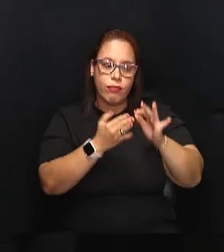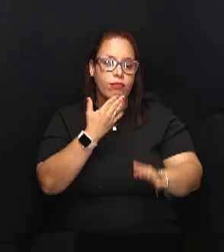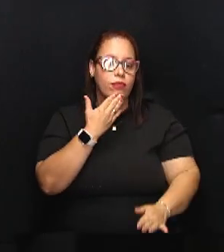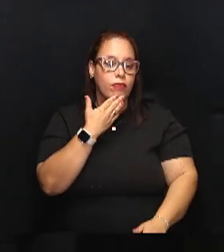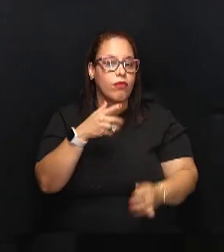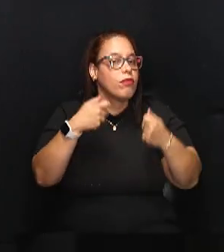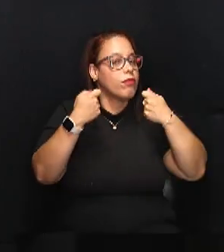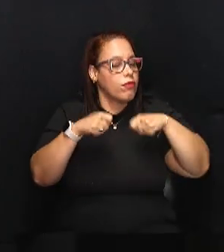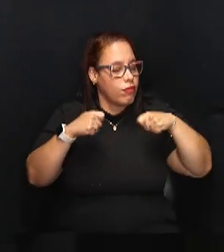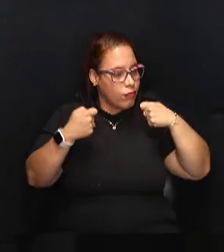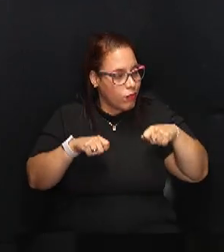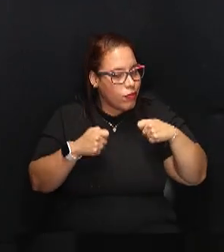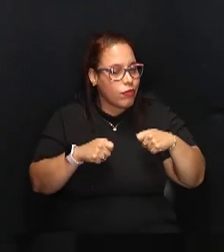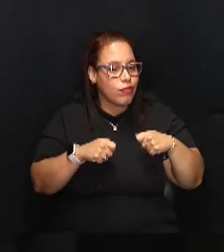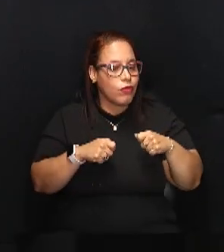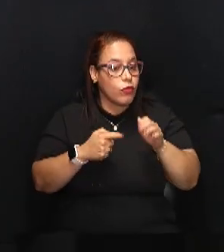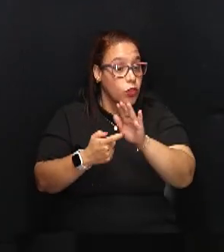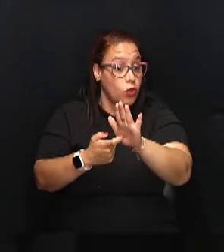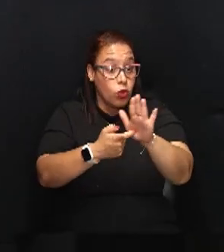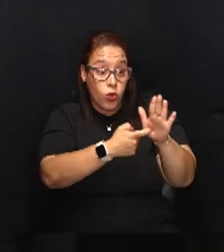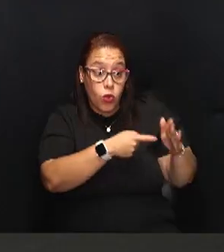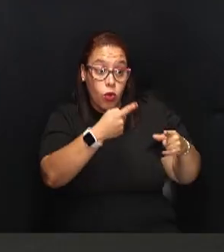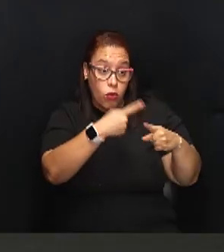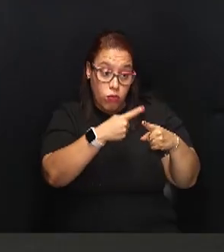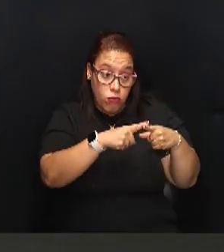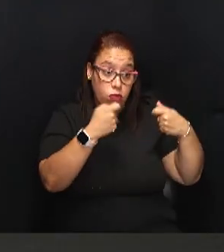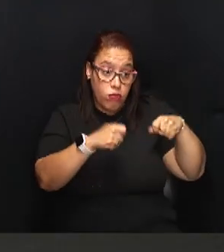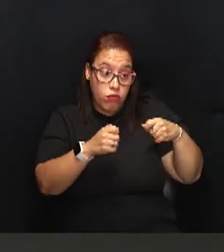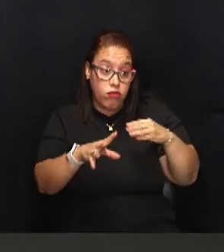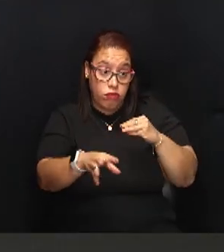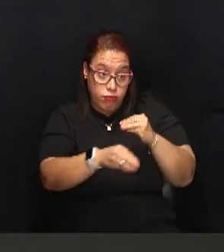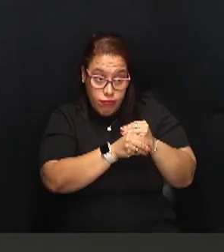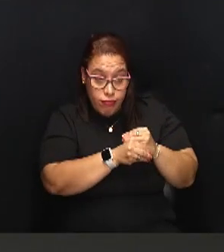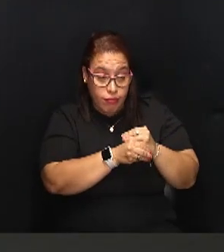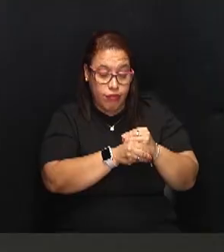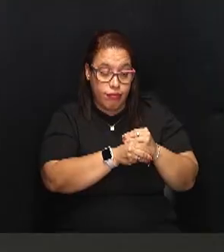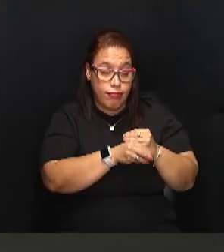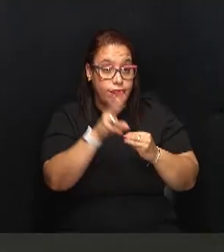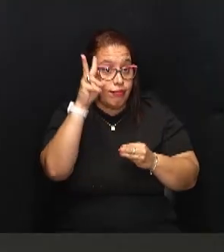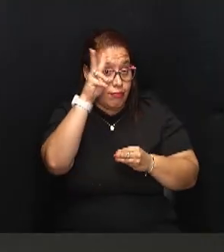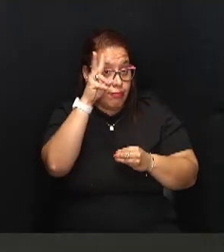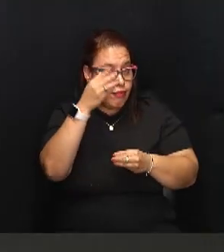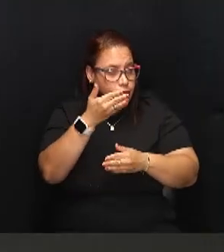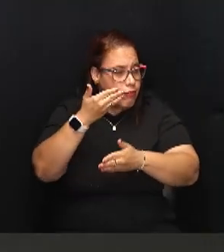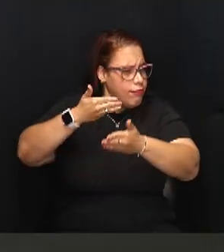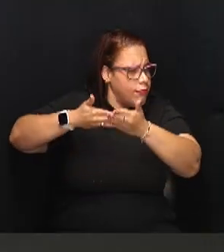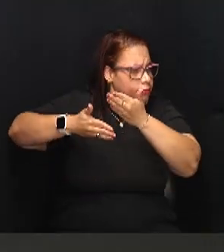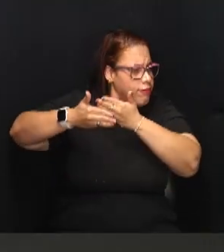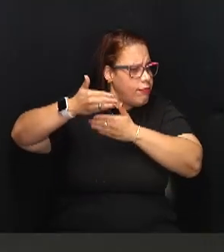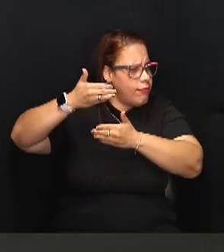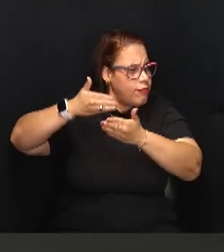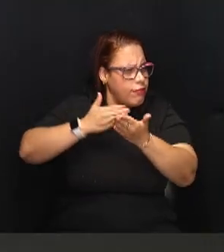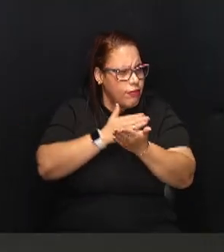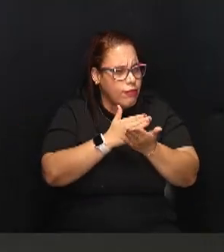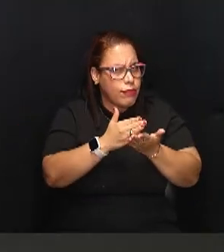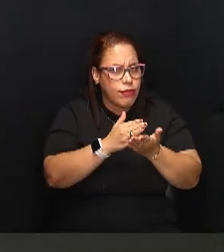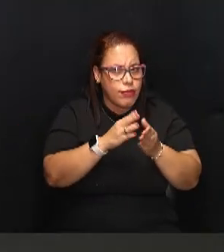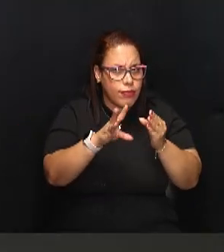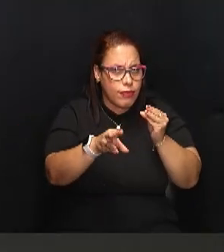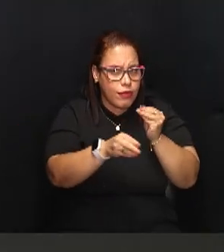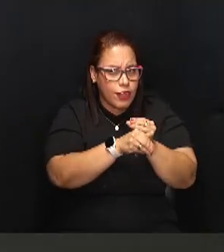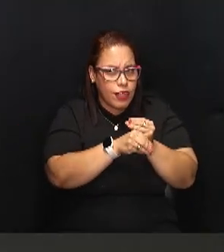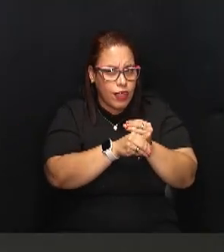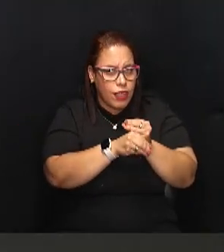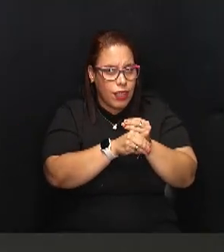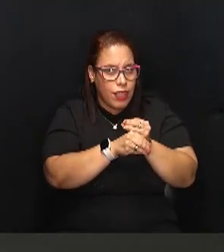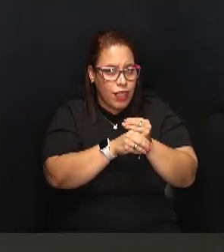eu preciso, e mostrando porque precisa dessas emendas impositivas. A gente lembra que lá no comecinho, essa destinação era um pouco